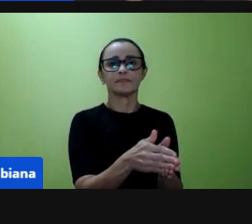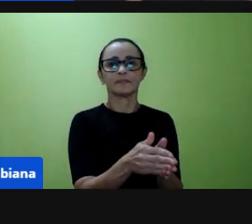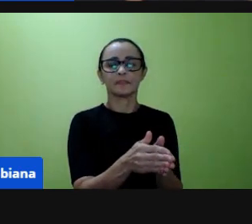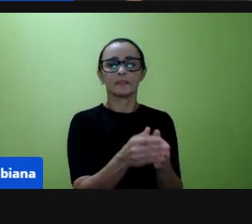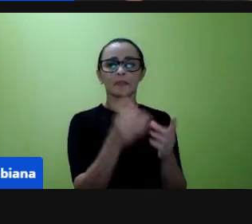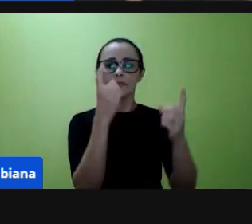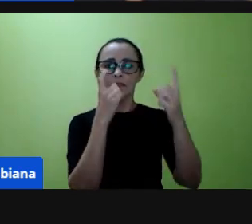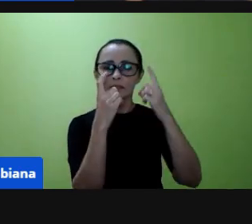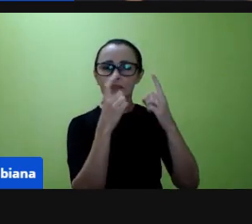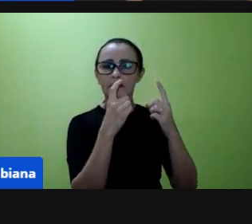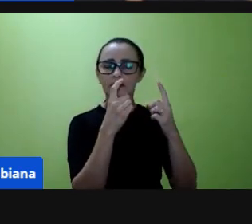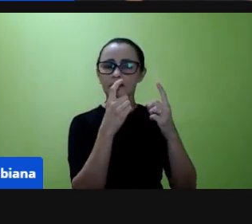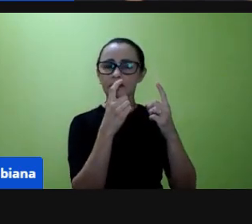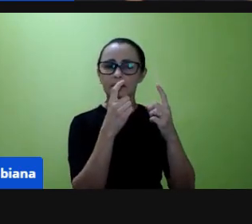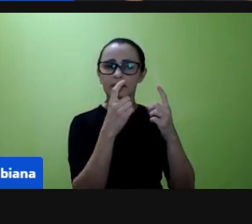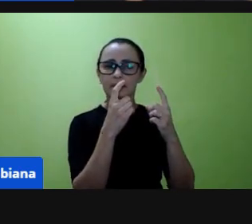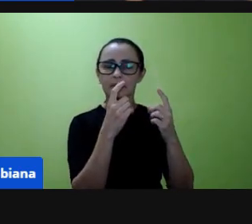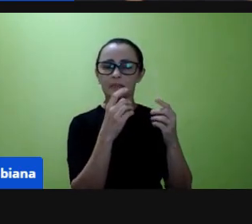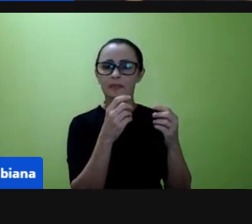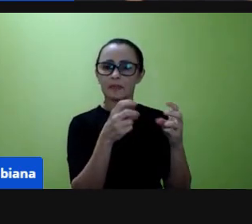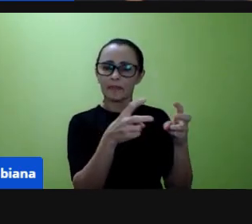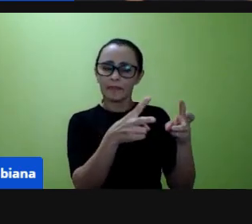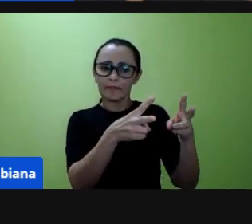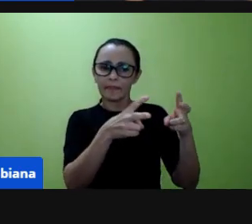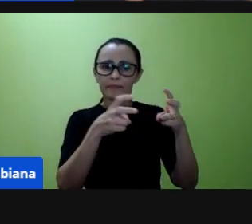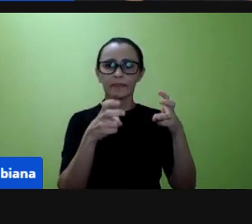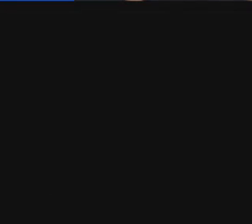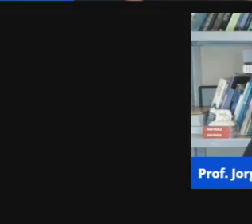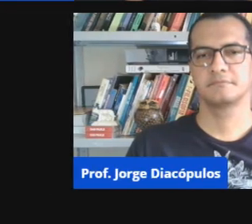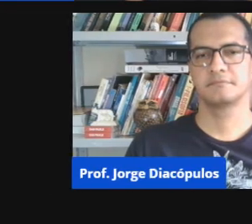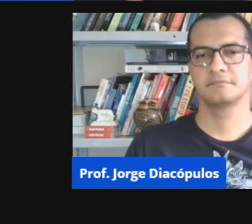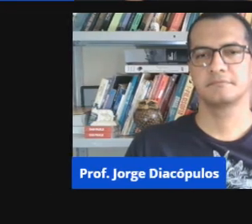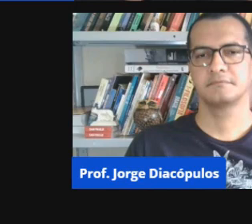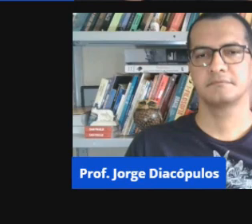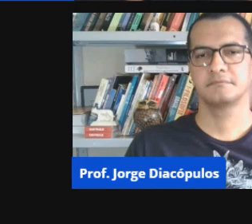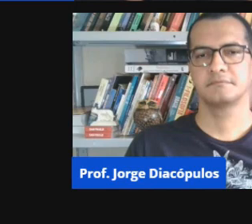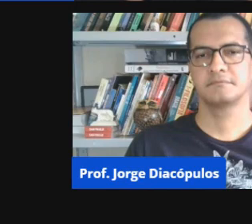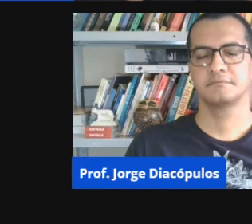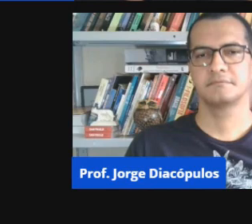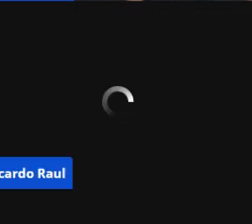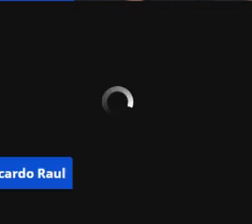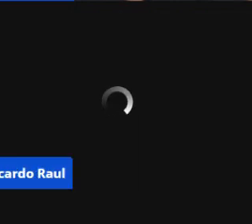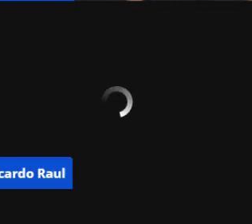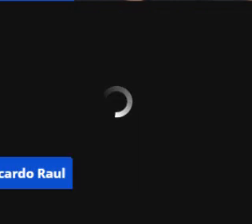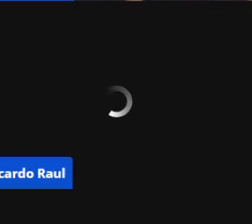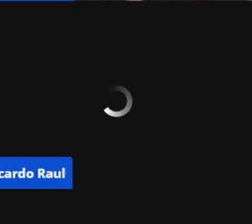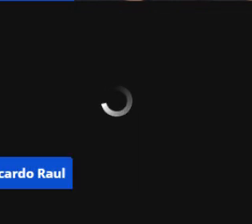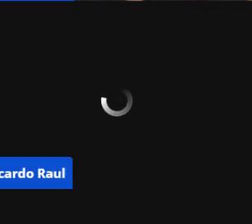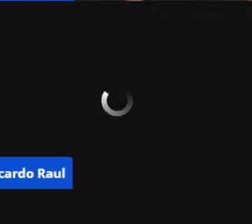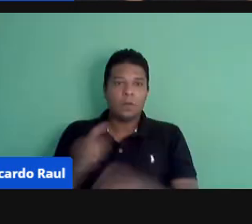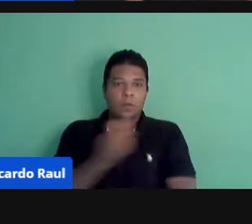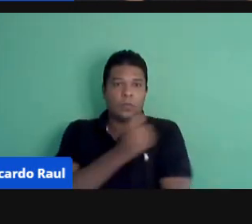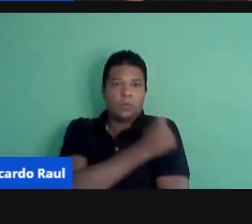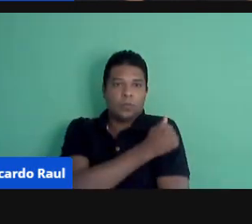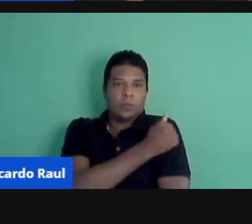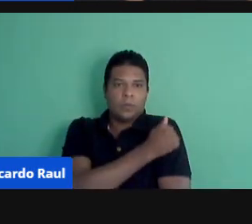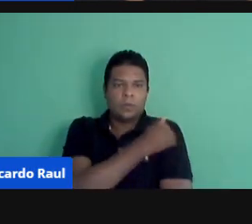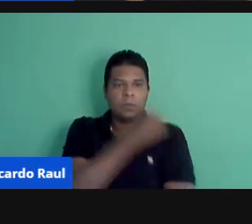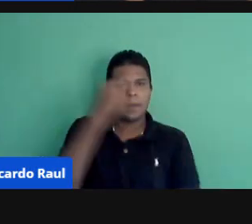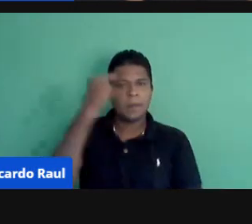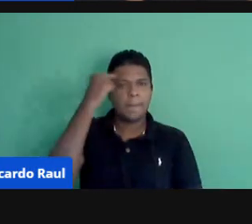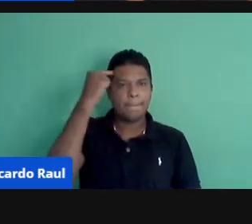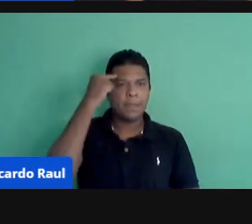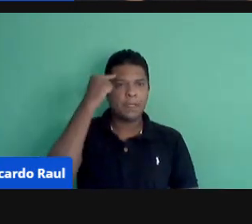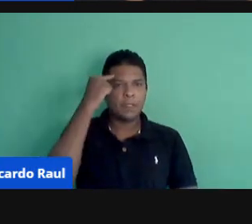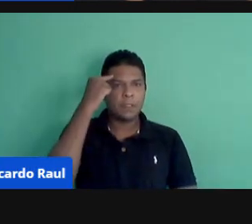esse olhar direcionado à aprendizagem do aluno. Pensando nas